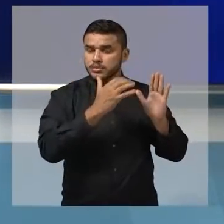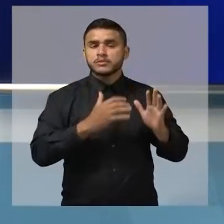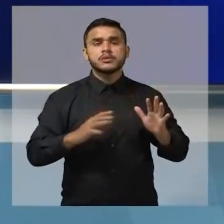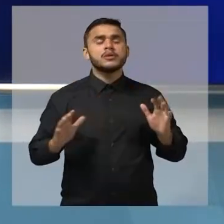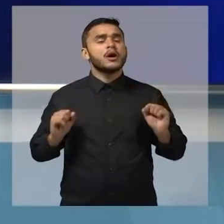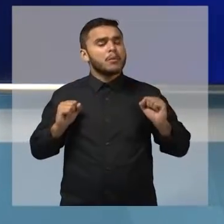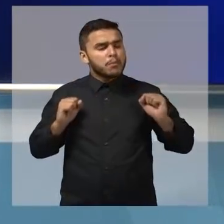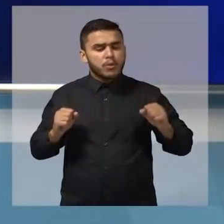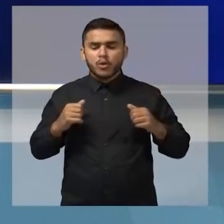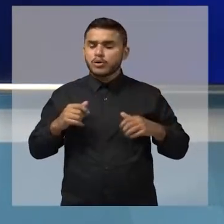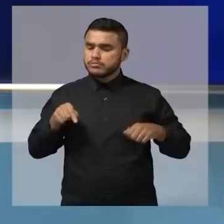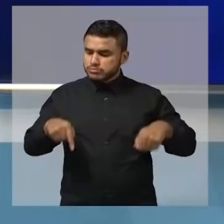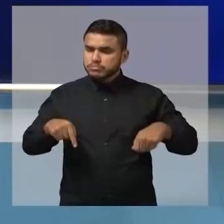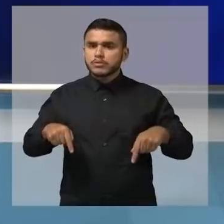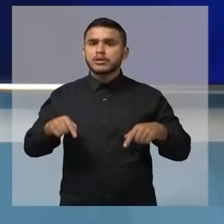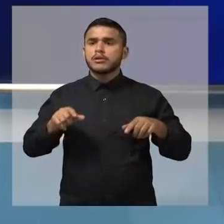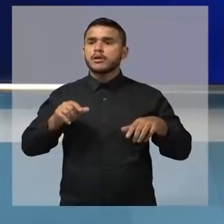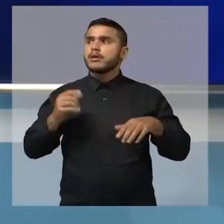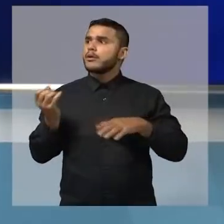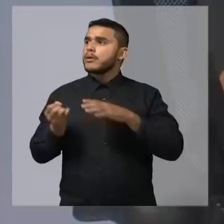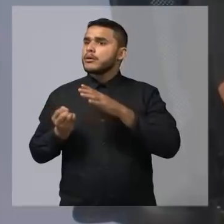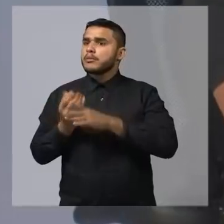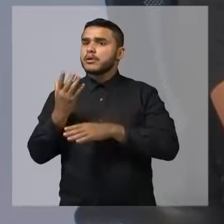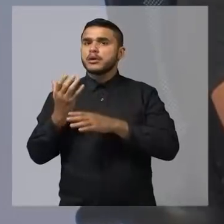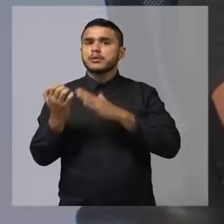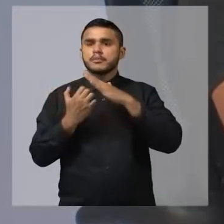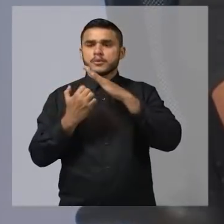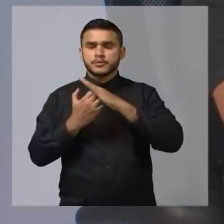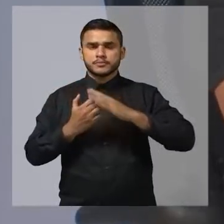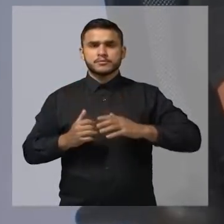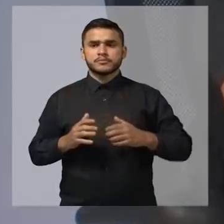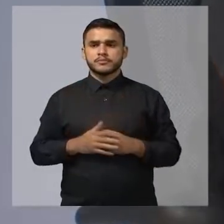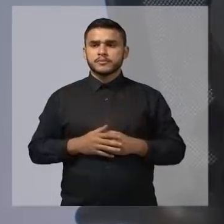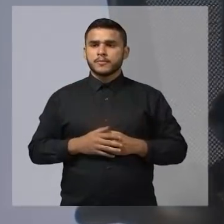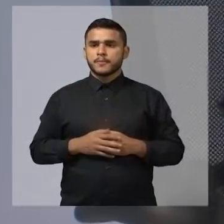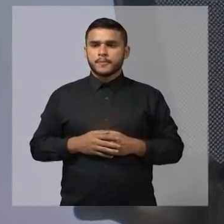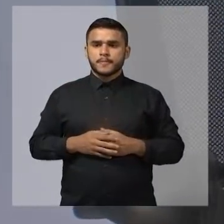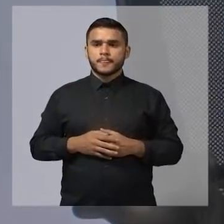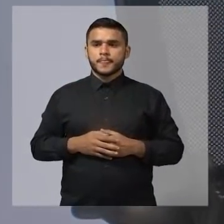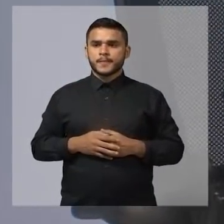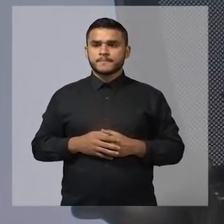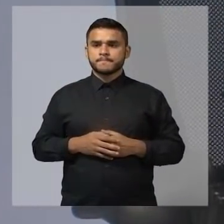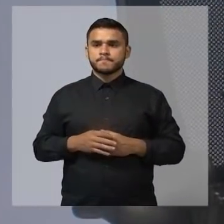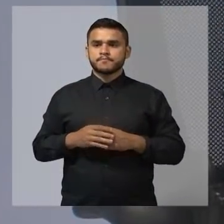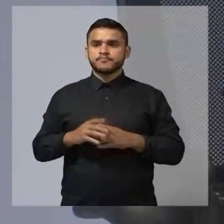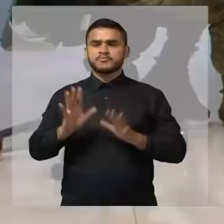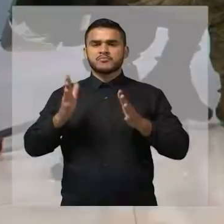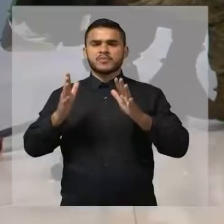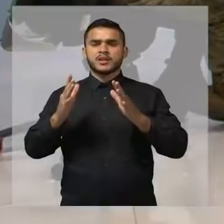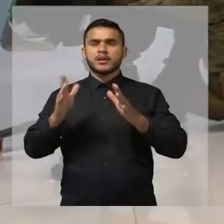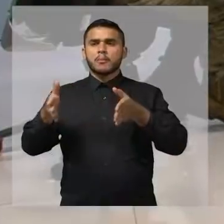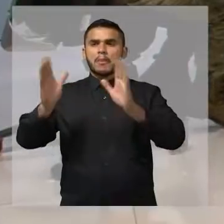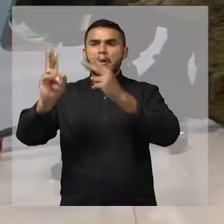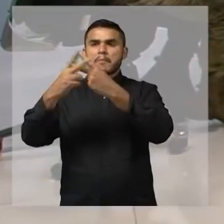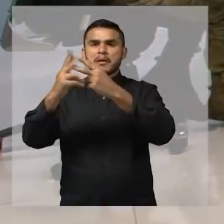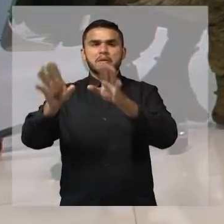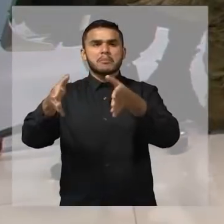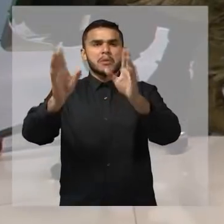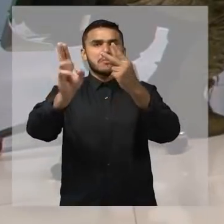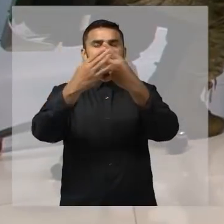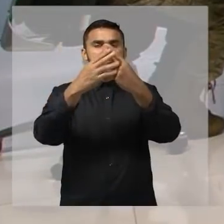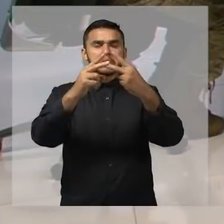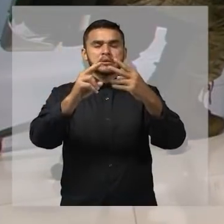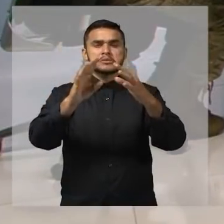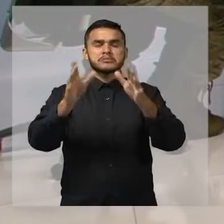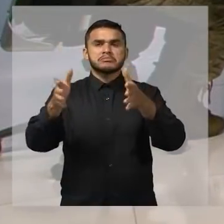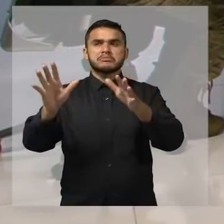dentro do sistema penitenciário. Quantas cadeias o senhor fechou? 95 unidades. Dessas, quantas serão